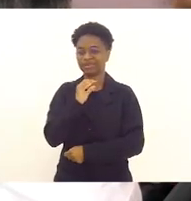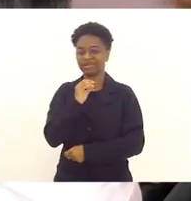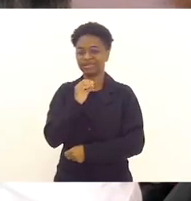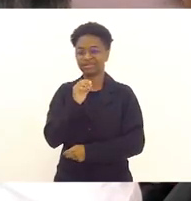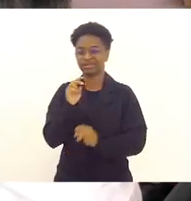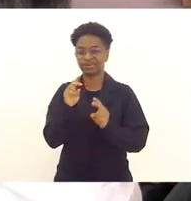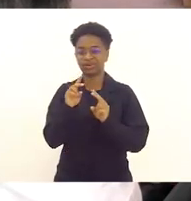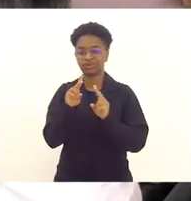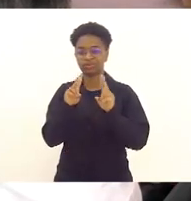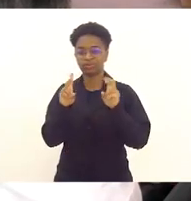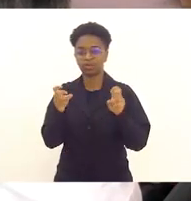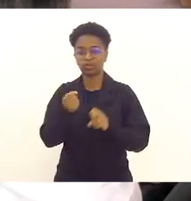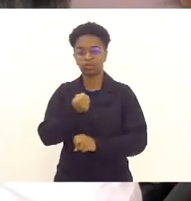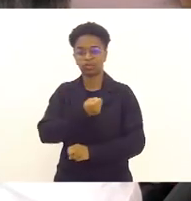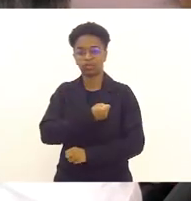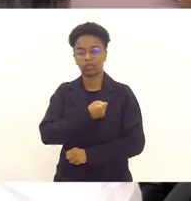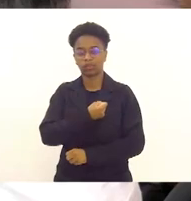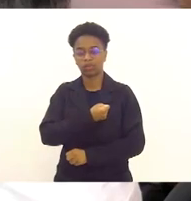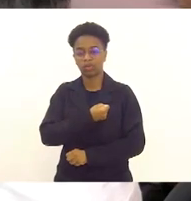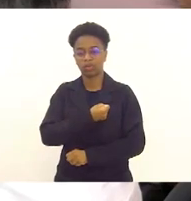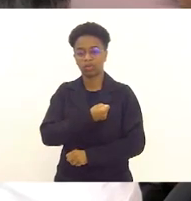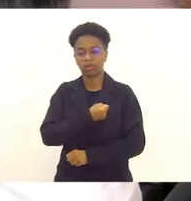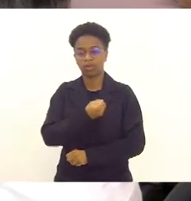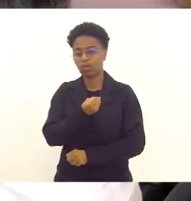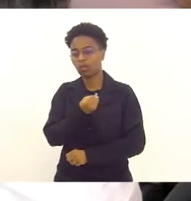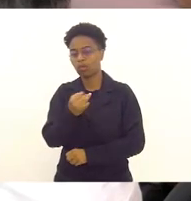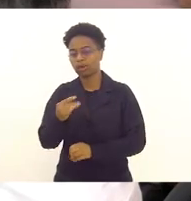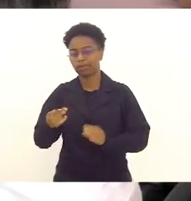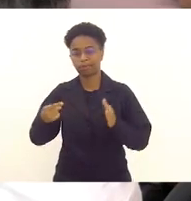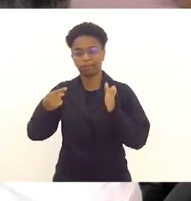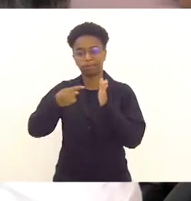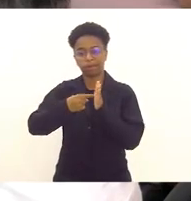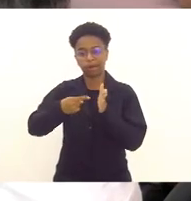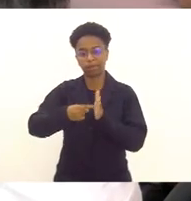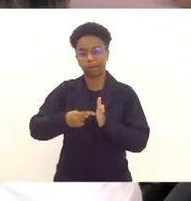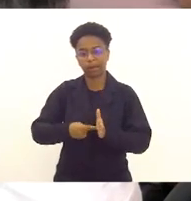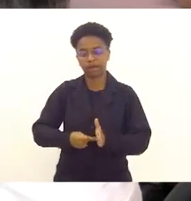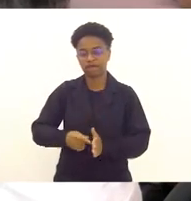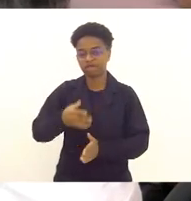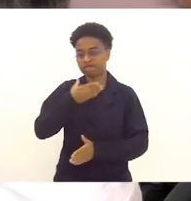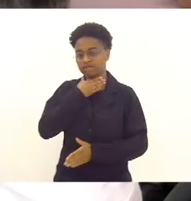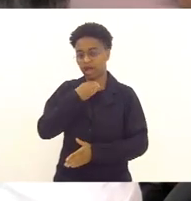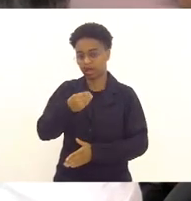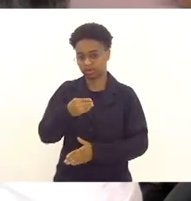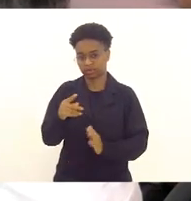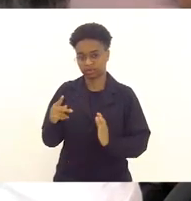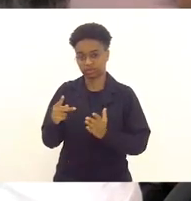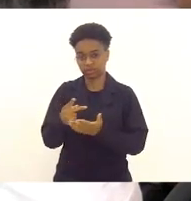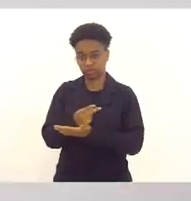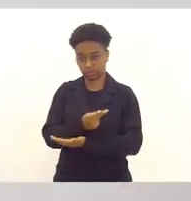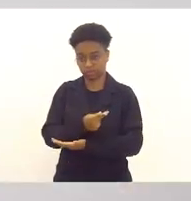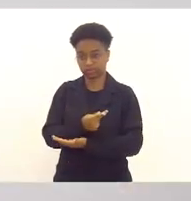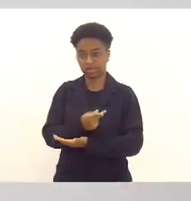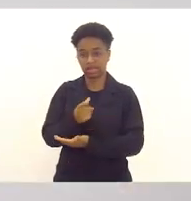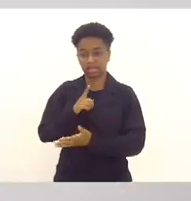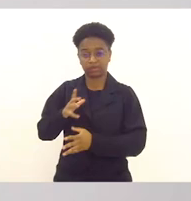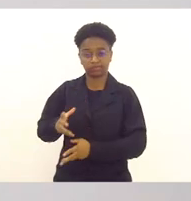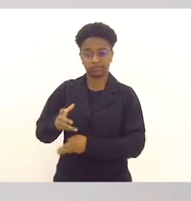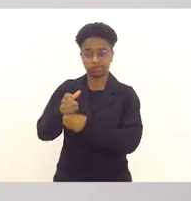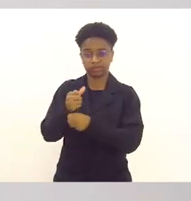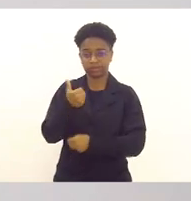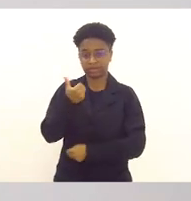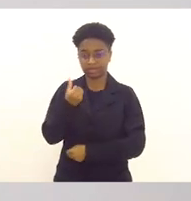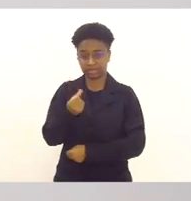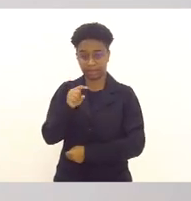ao número de possíveis denunciações calunioses aí nesse universo de 16